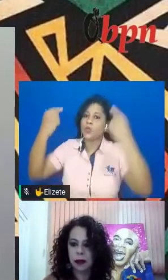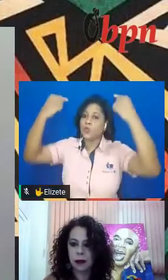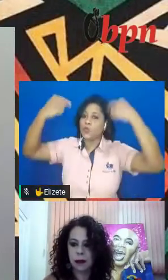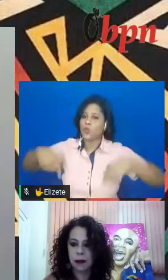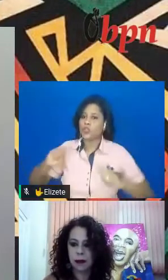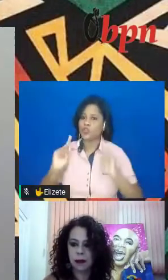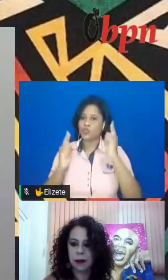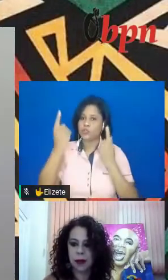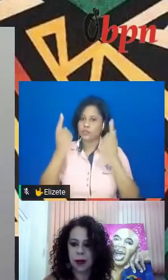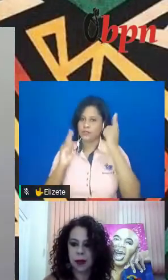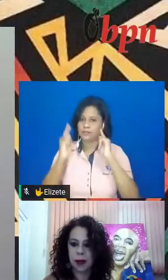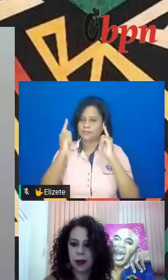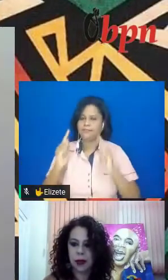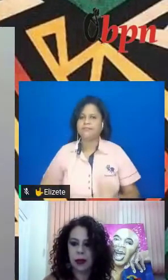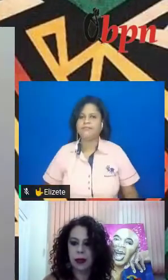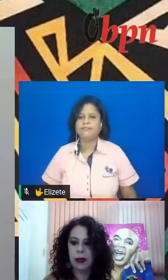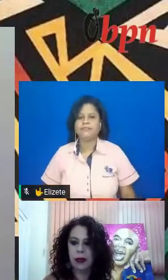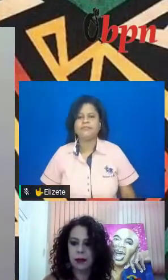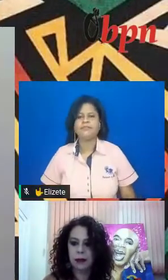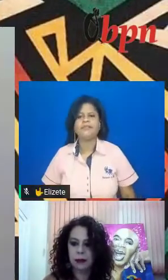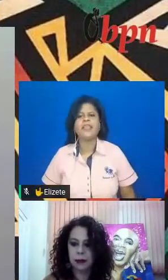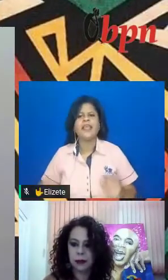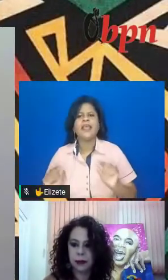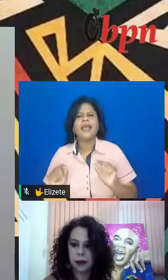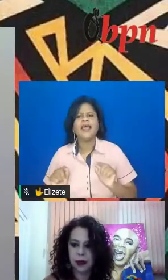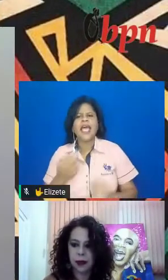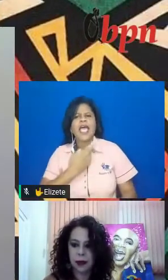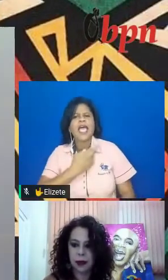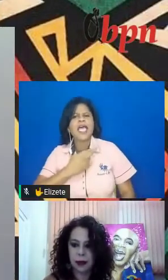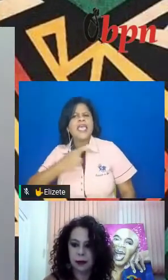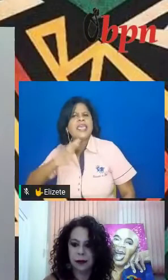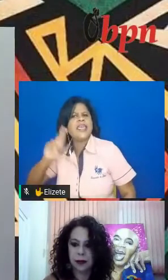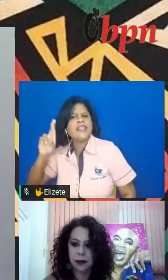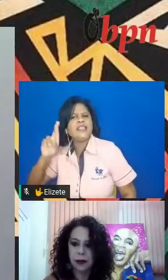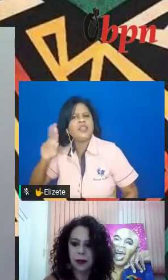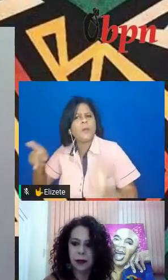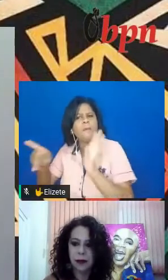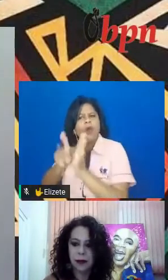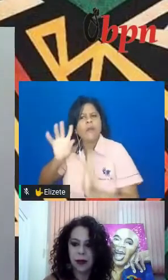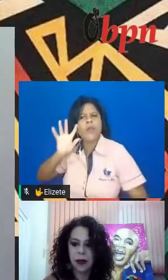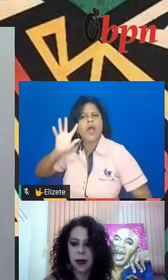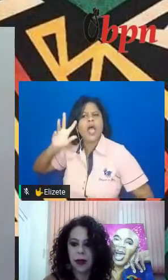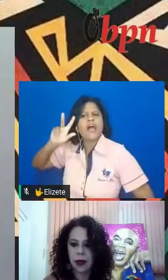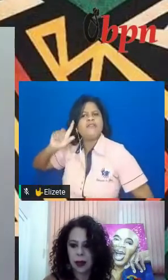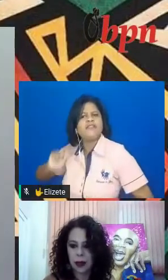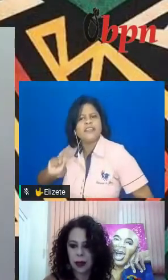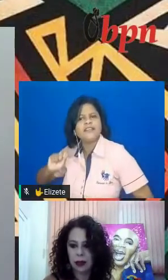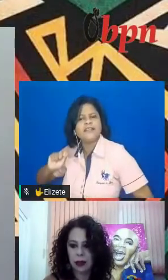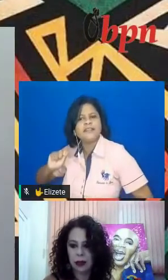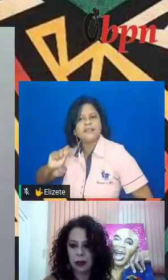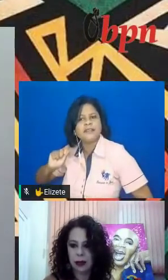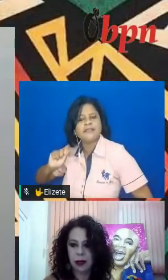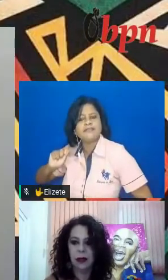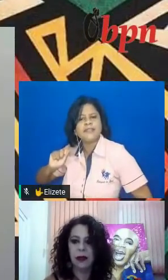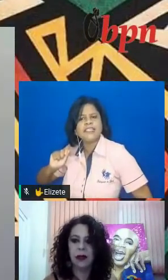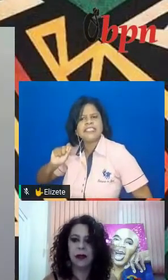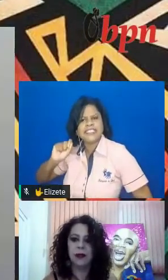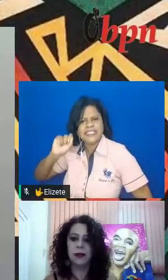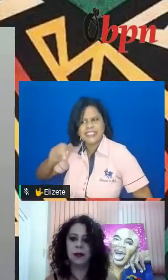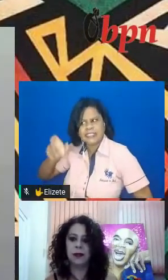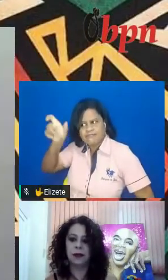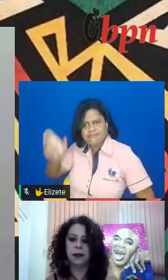é de religião de matriz africana, nem precisa ser, mas quem é, tem